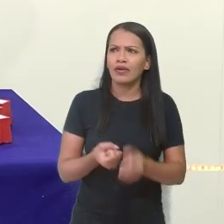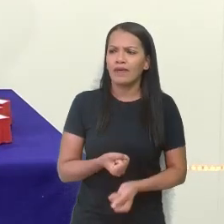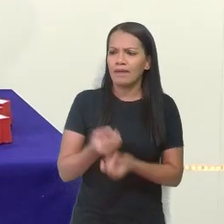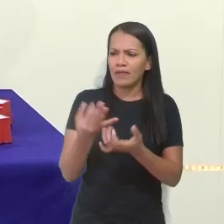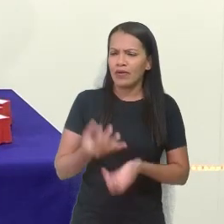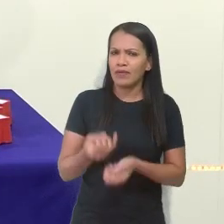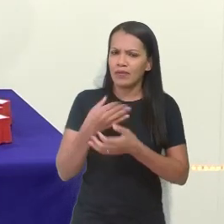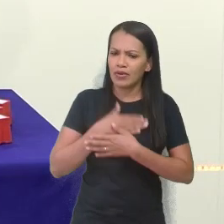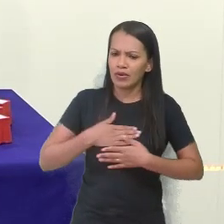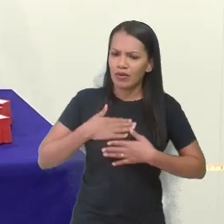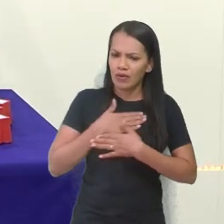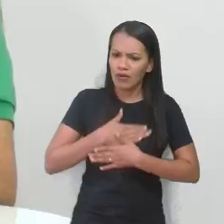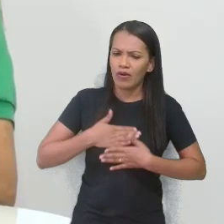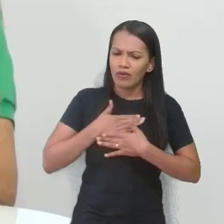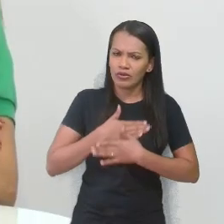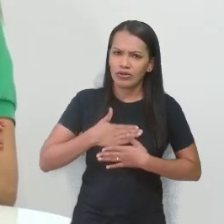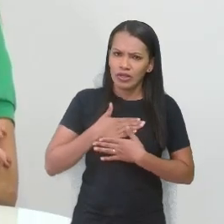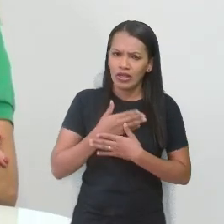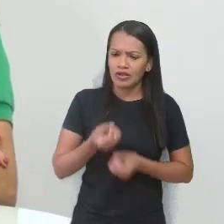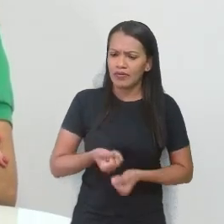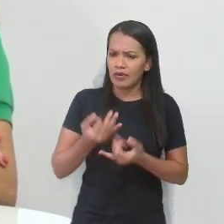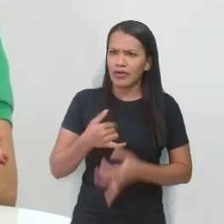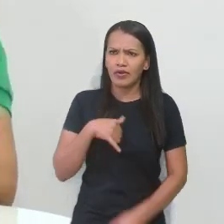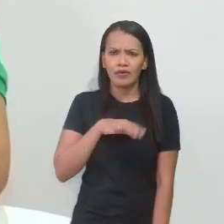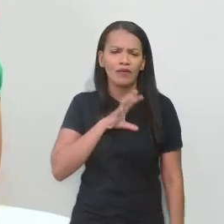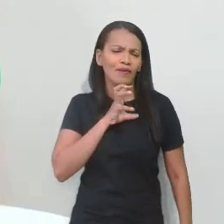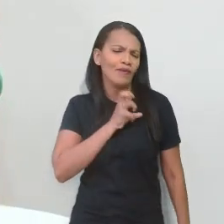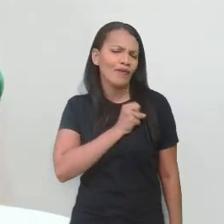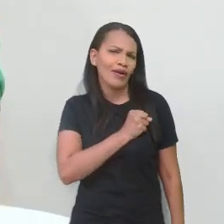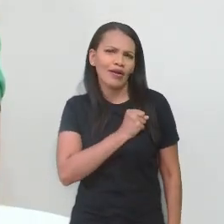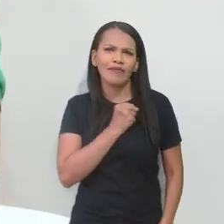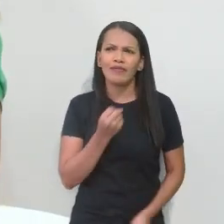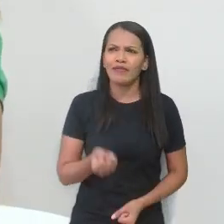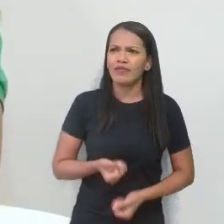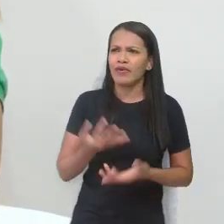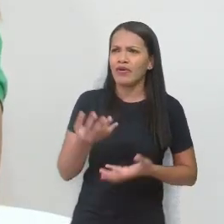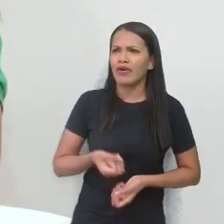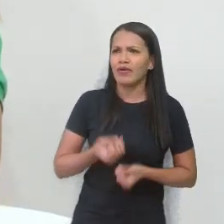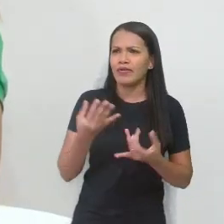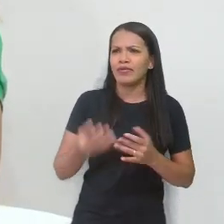aí, a senhora gosta de poema? Amo poemas. Amo, professora Esther.